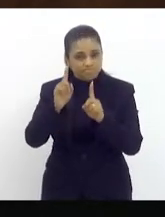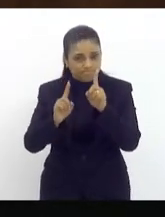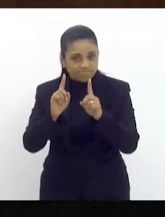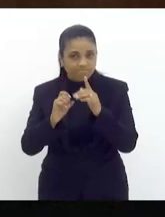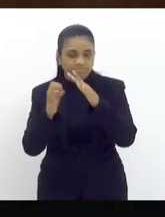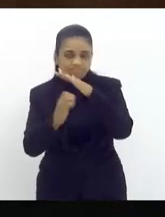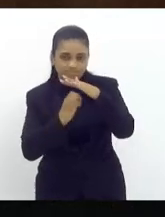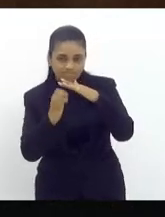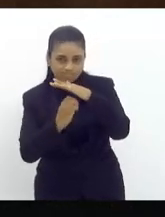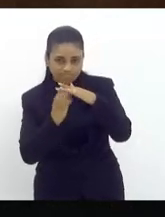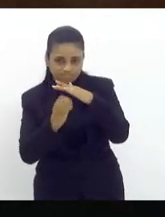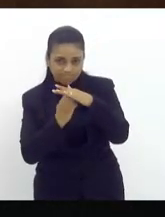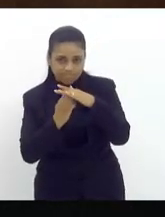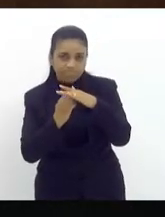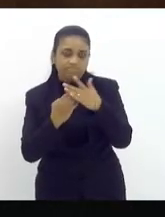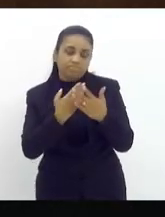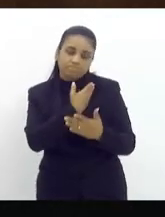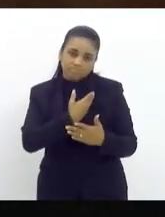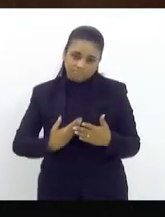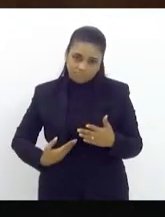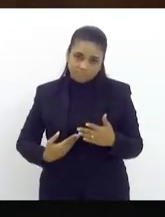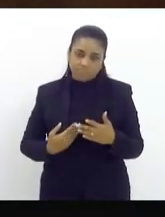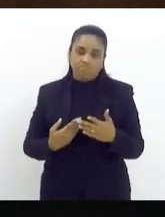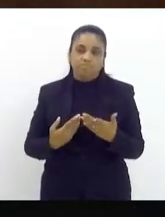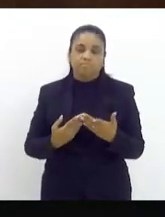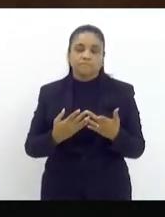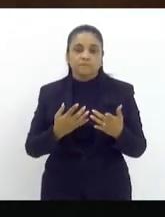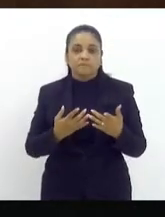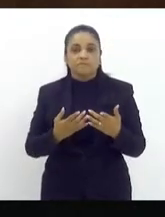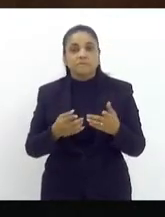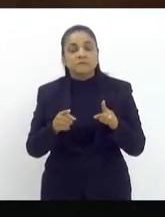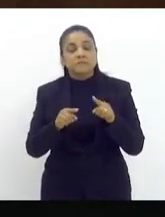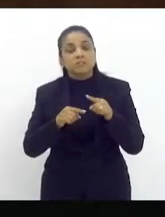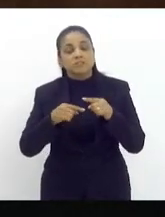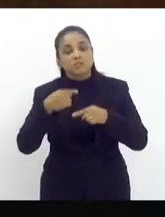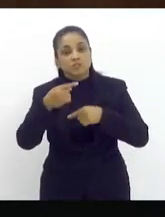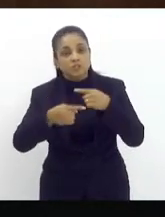do poder concedente, que geraram concessões